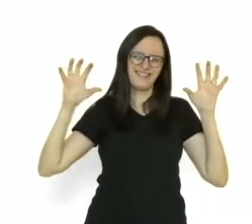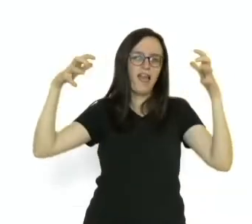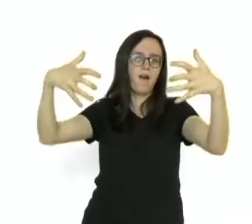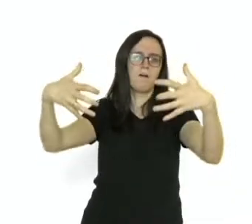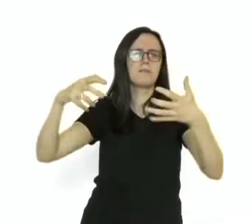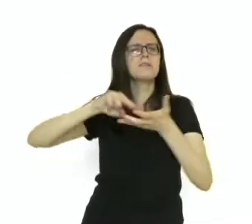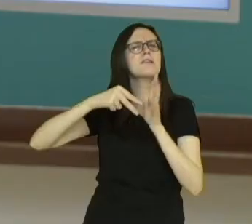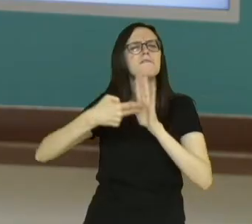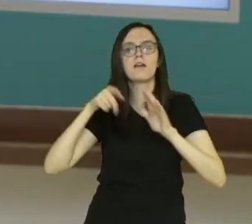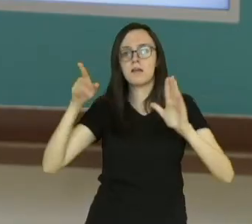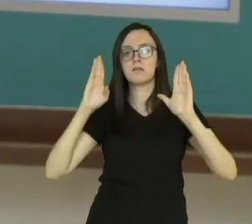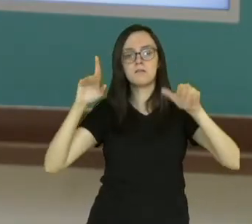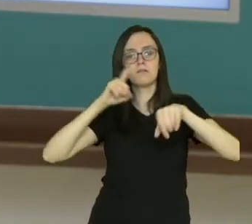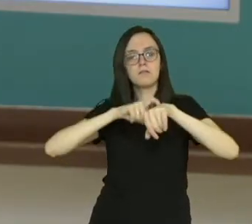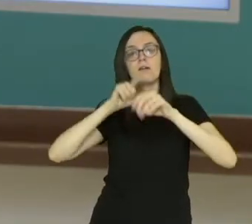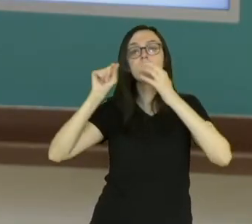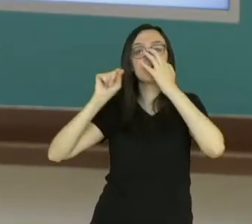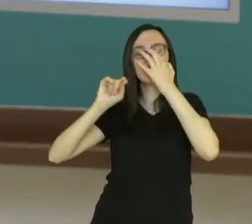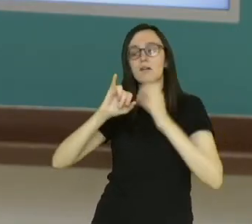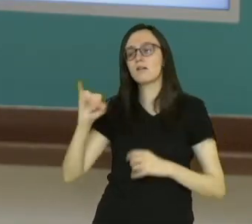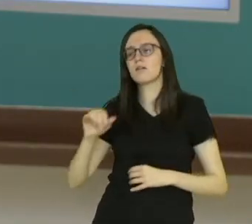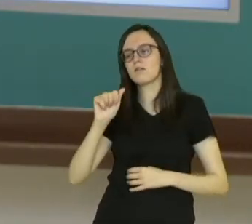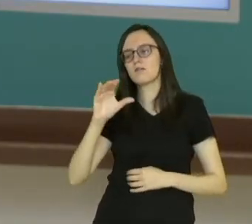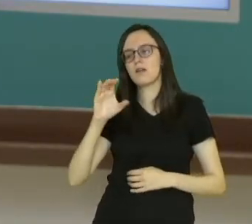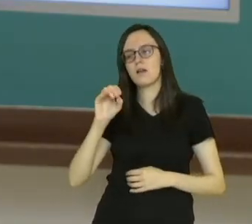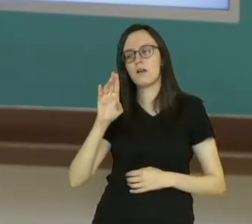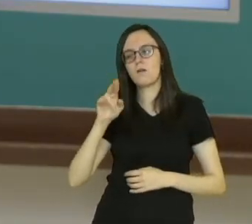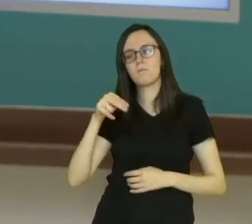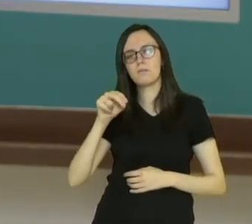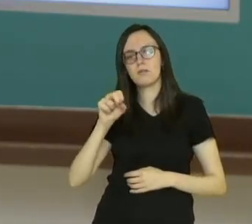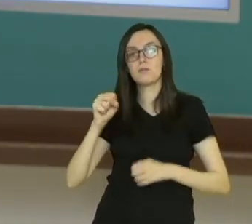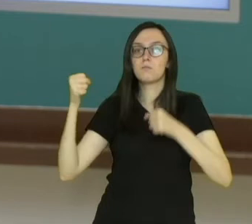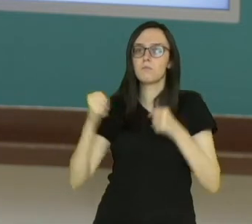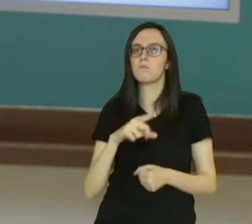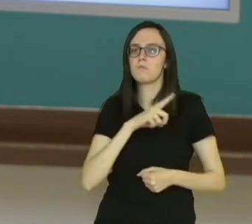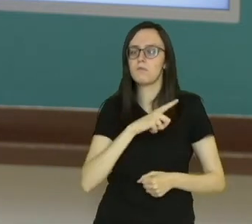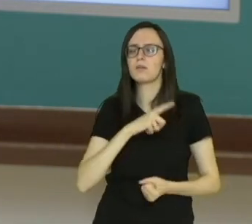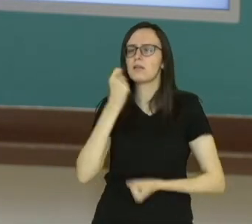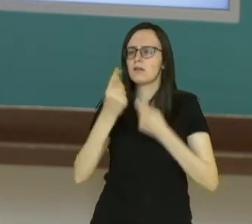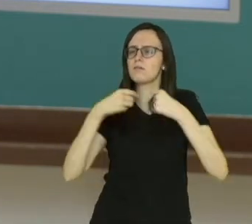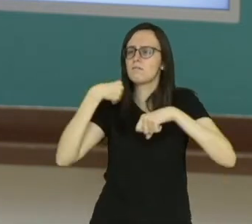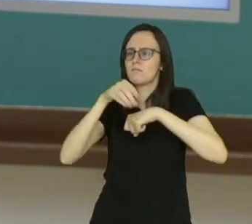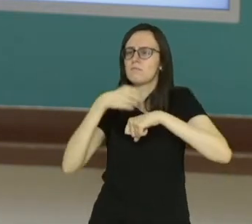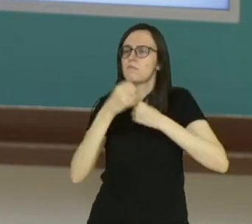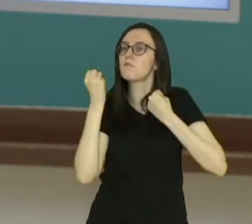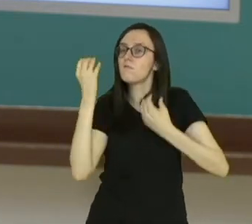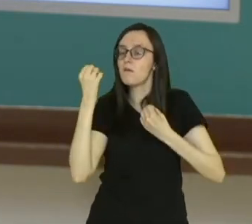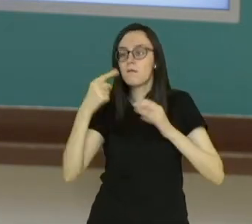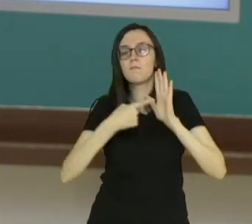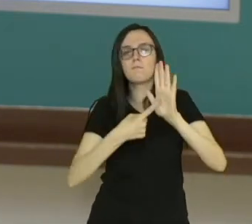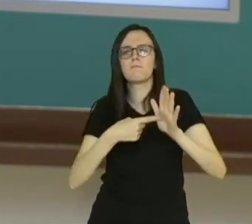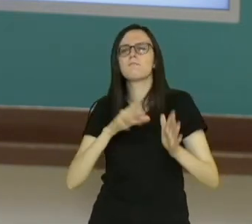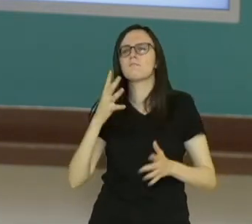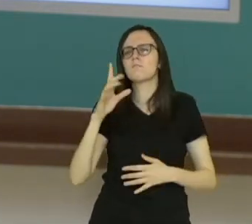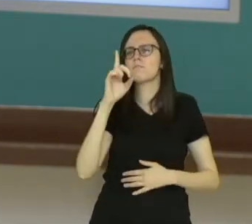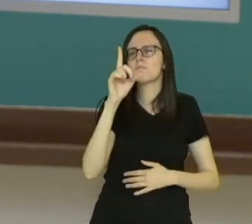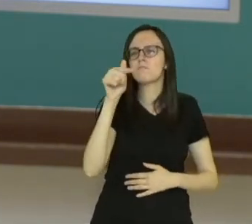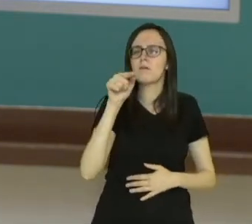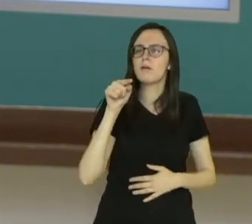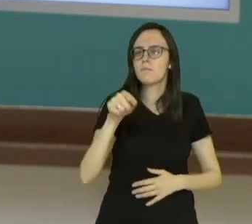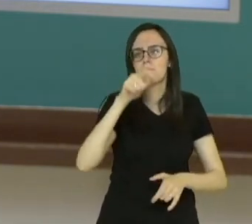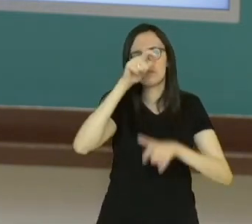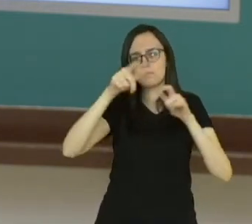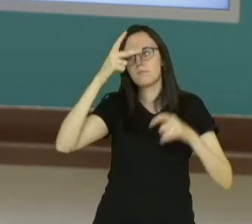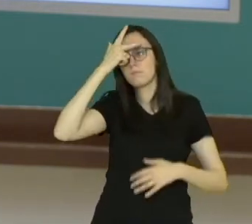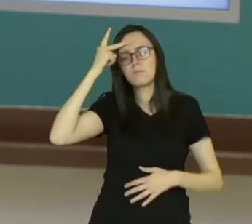vai ser apelidado o momento em que os jacobinos estão no poder. Né? Tem aí alguns dados que mostram que cerca de 17 mil